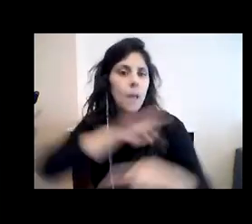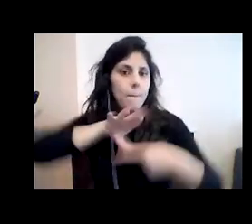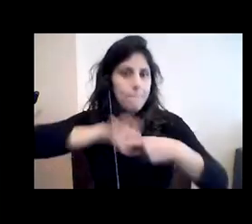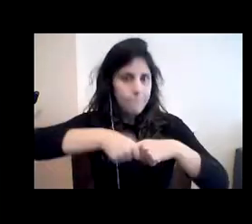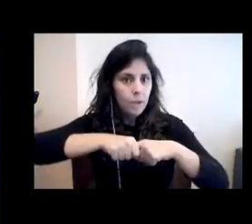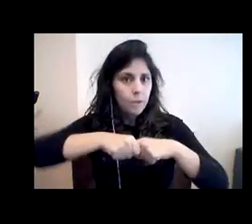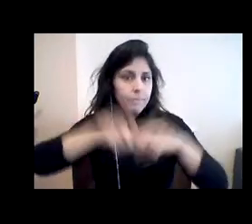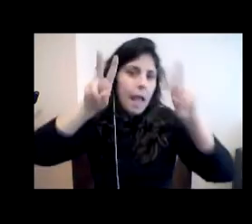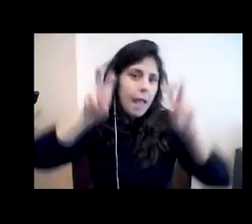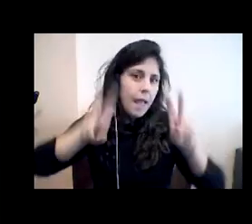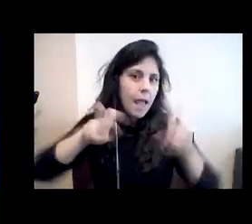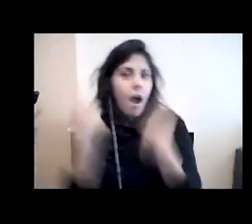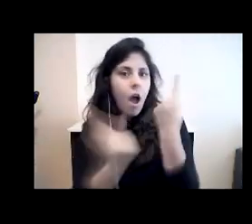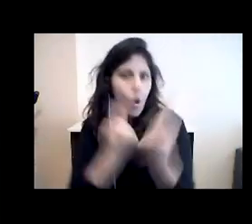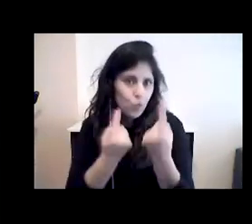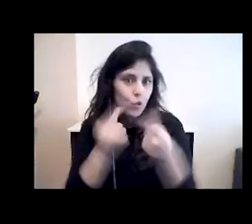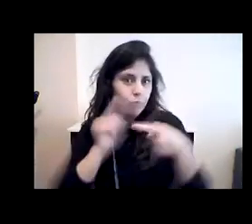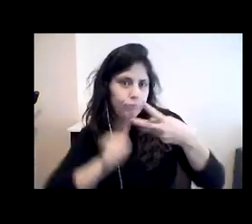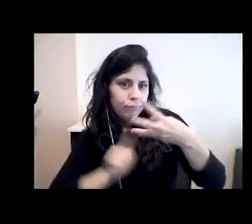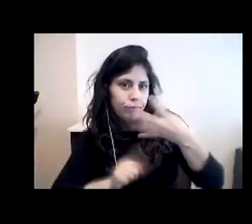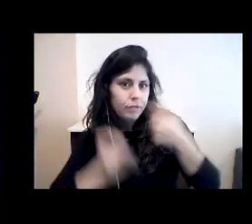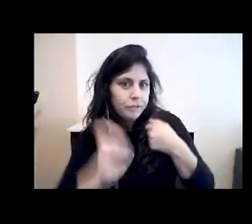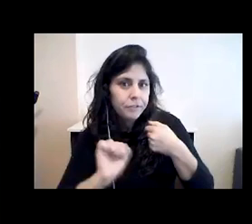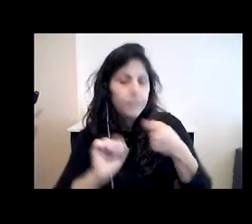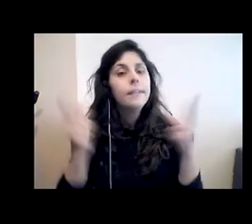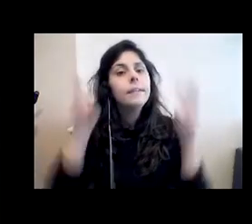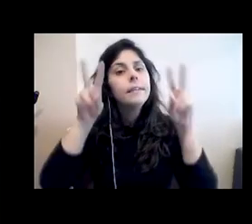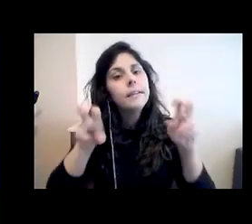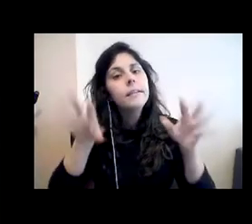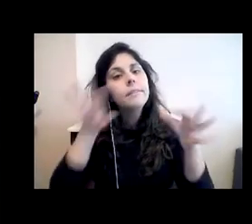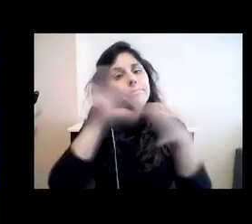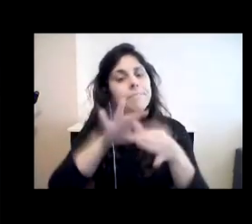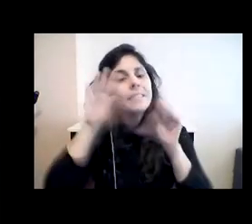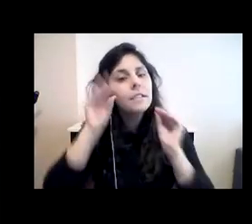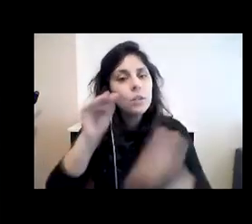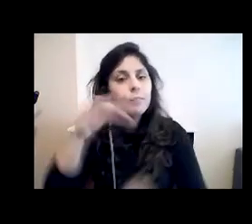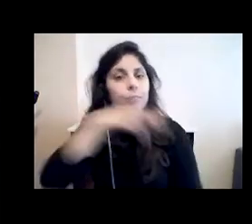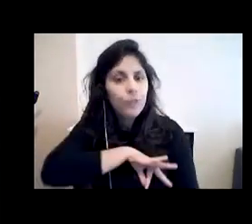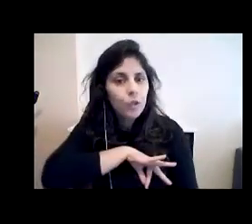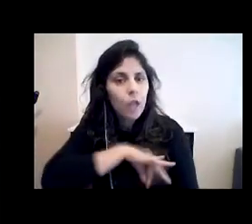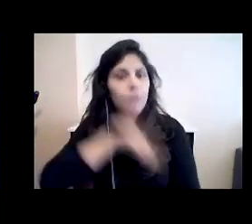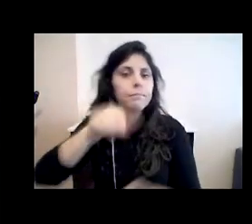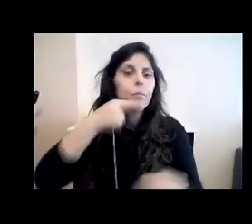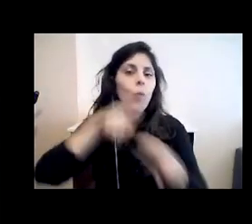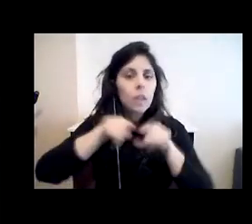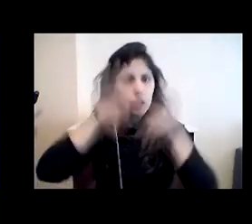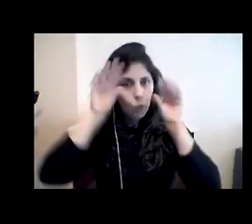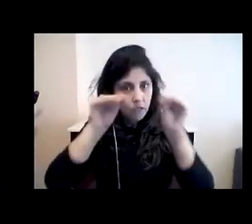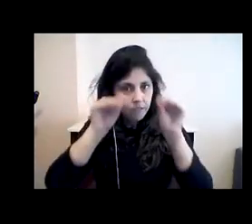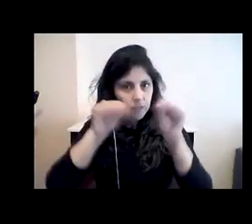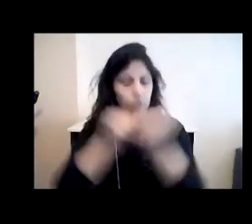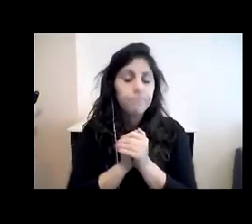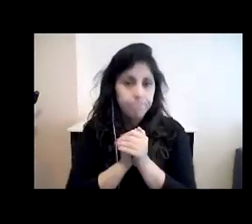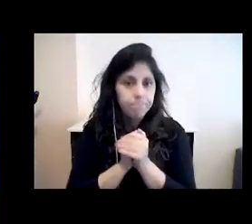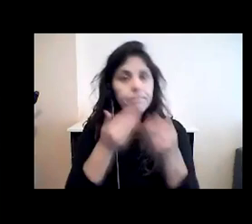títulos da professora Fátima Antunes da temática relacionada com o ensino profissional e as políticas educativas.